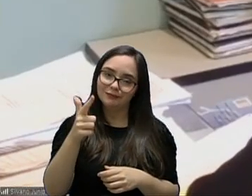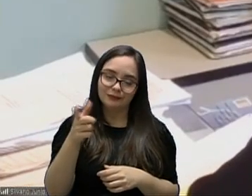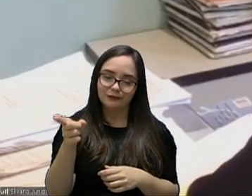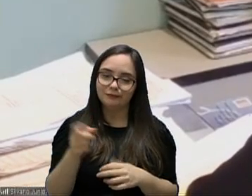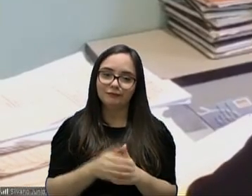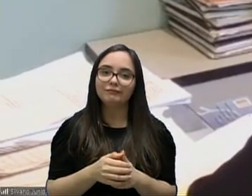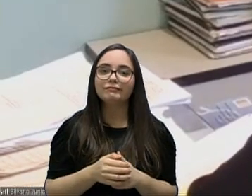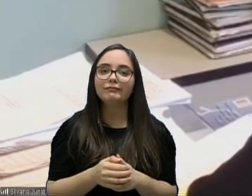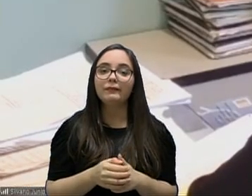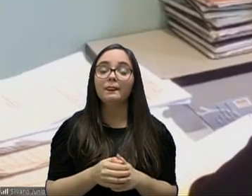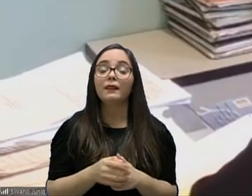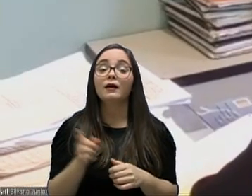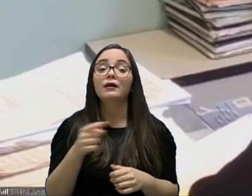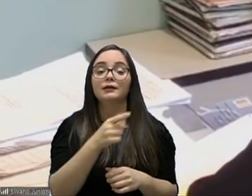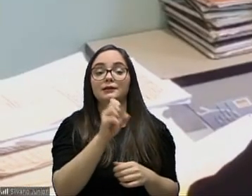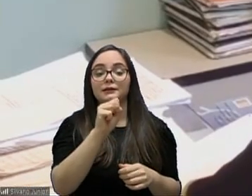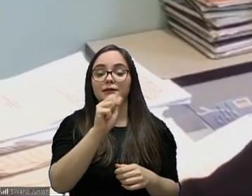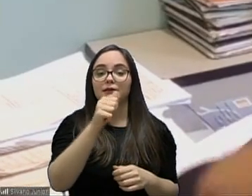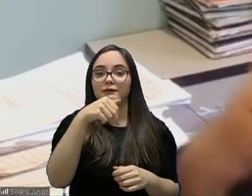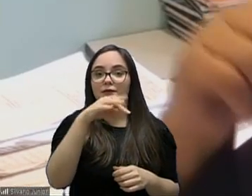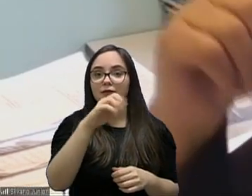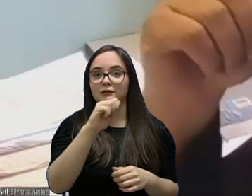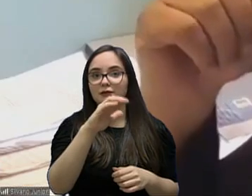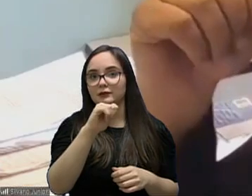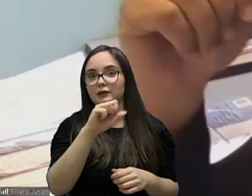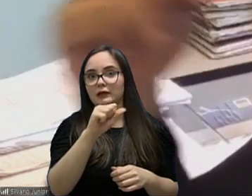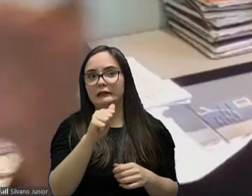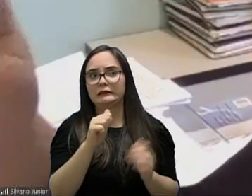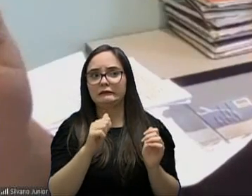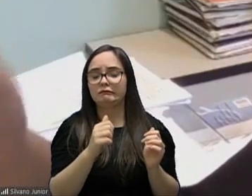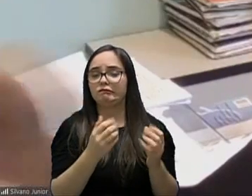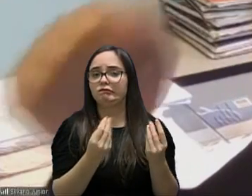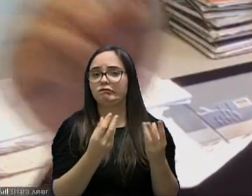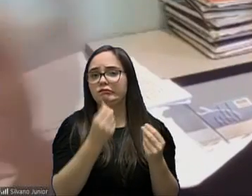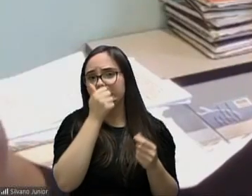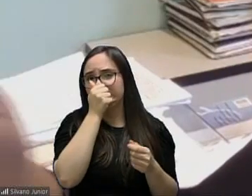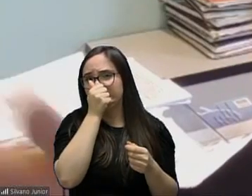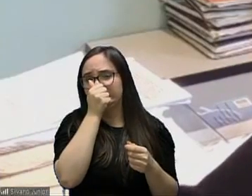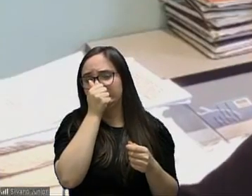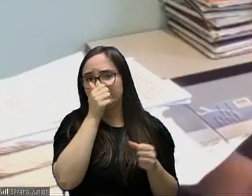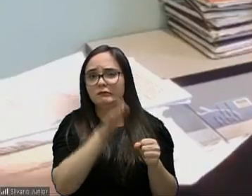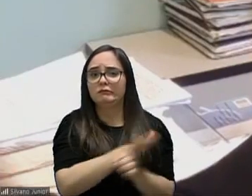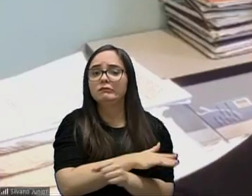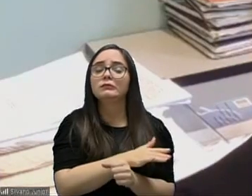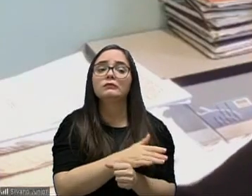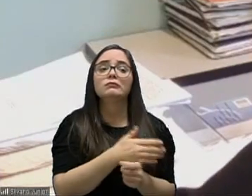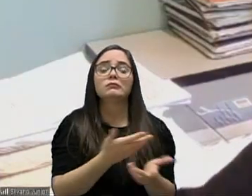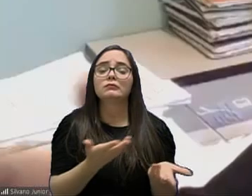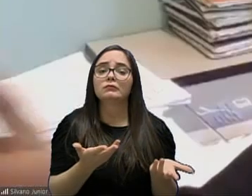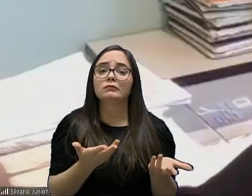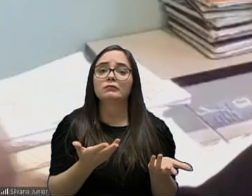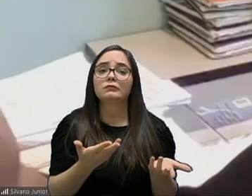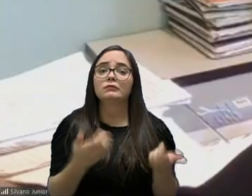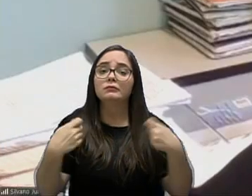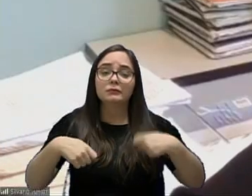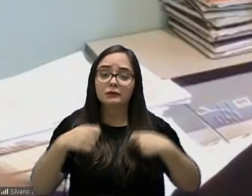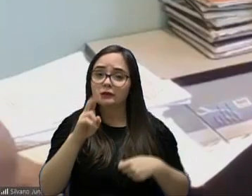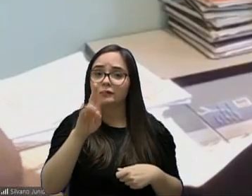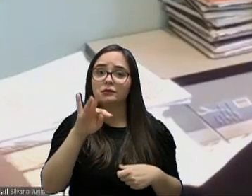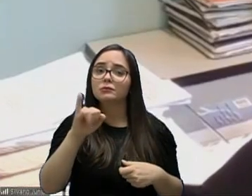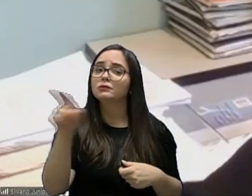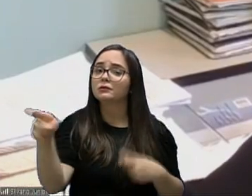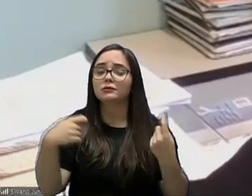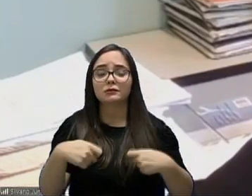hospital. E a Santa Casa está superlotada, o regional que é do lado superlotado. Não é possível, era para ter UTI ali